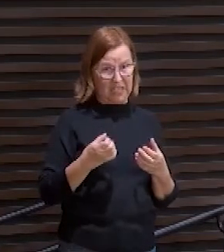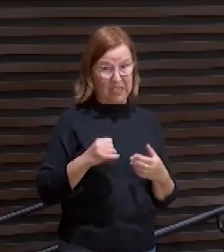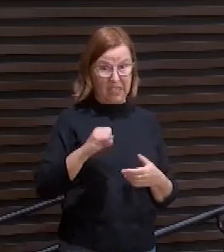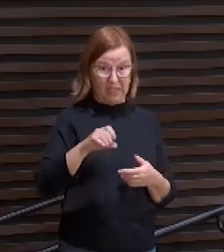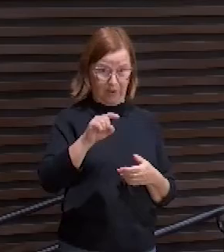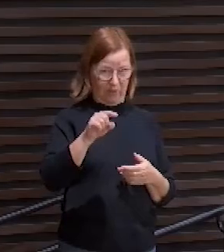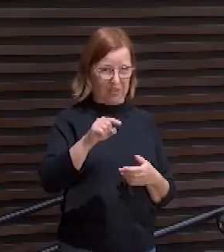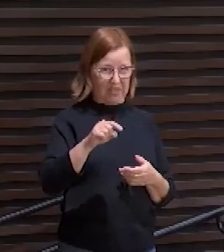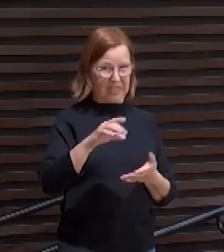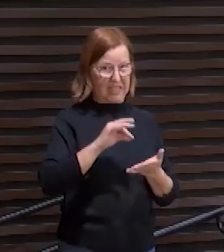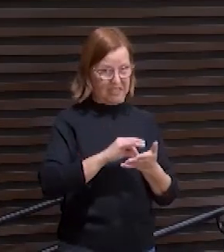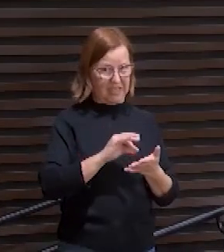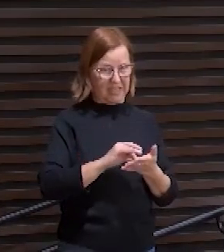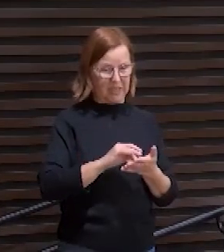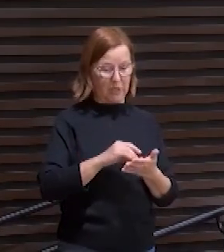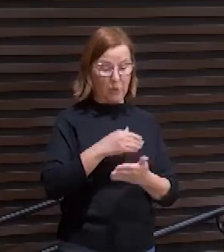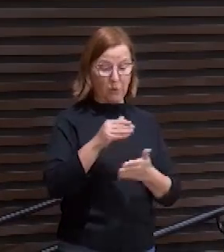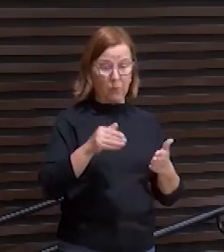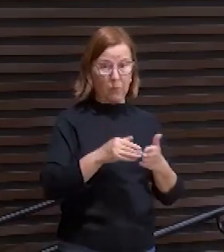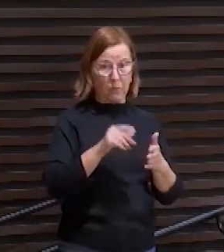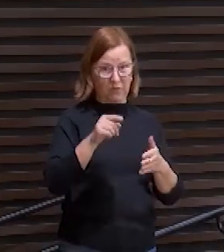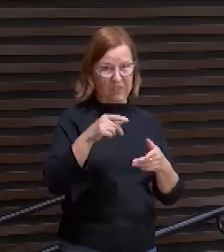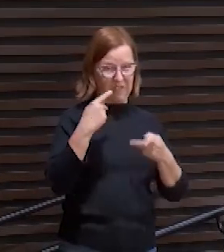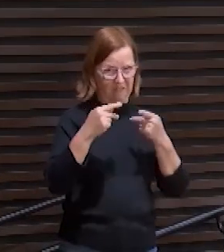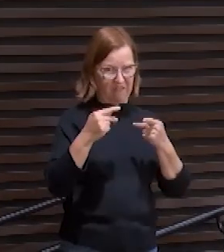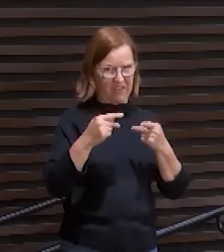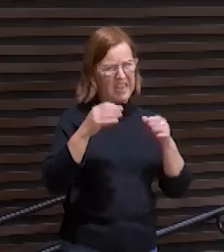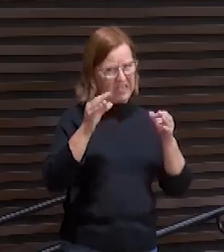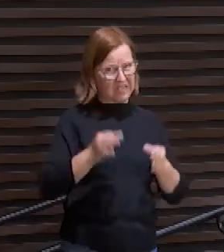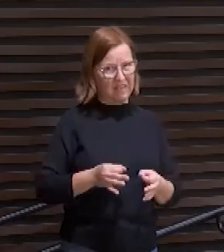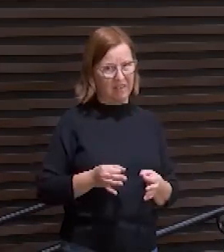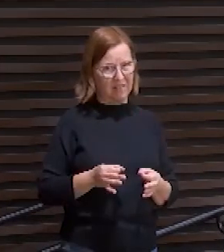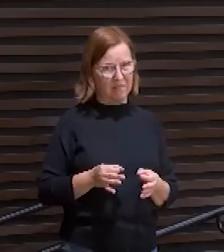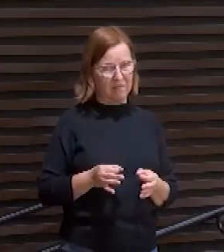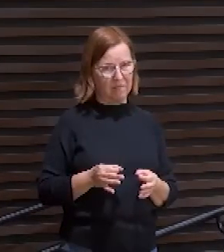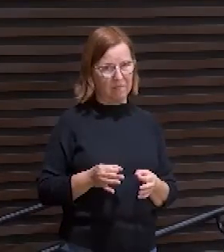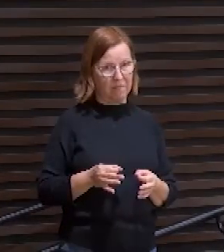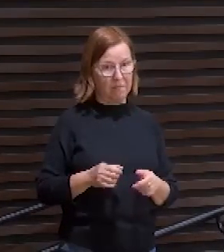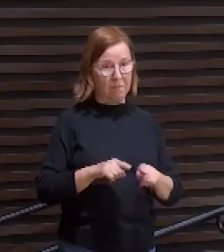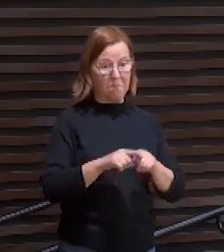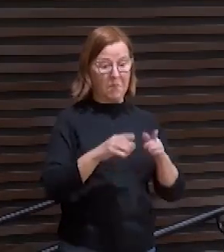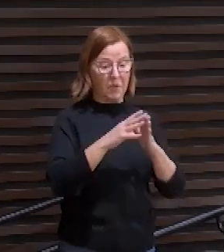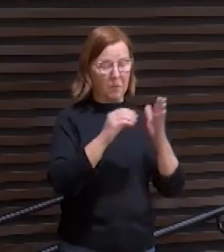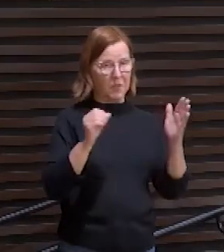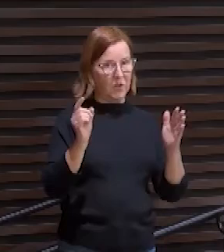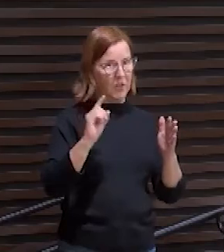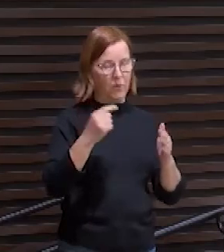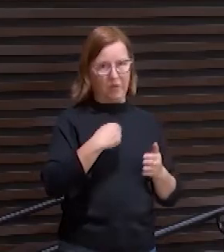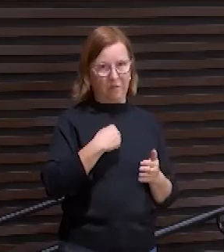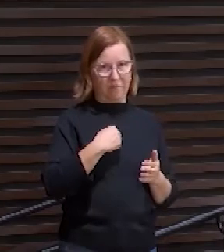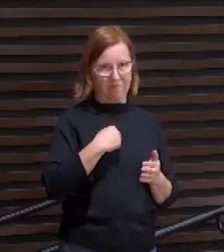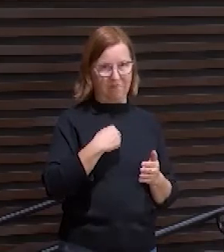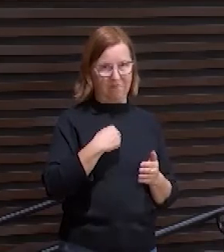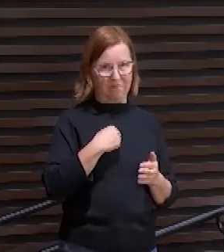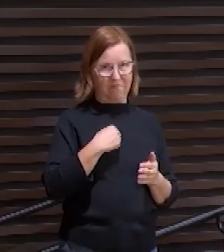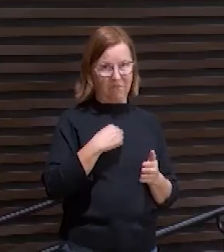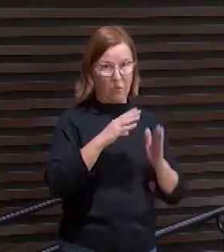correto? O parâmetro é você mesmo? O parâmetro não sou eu. O parâmetro é o caráter de